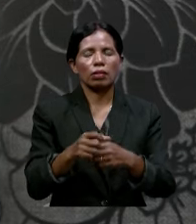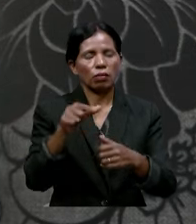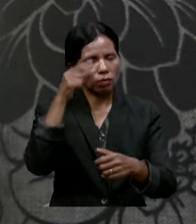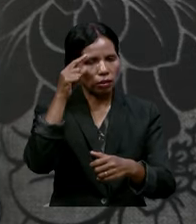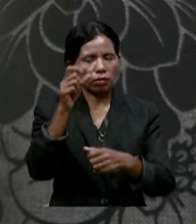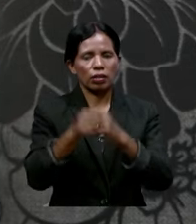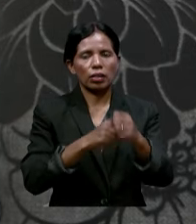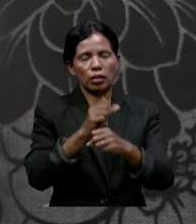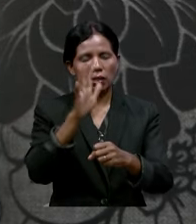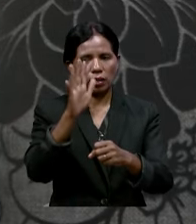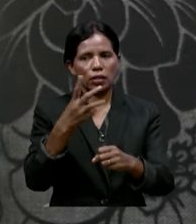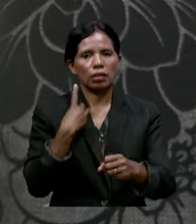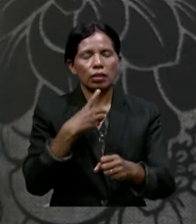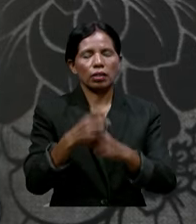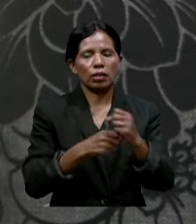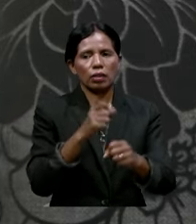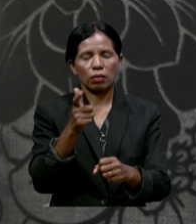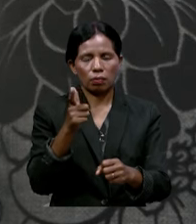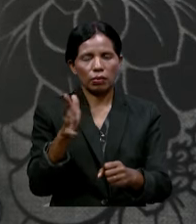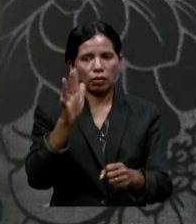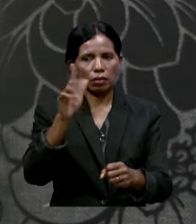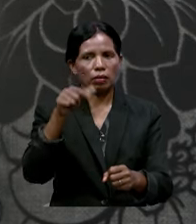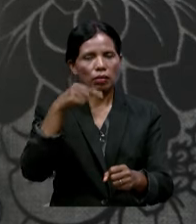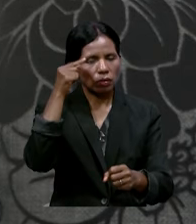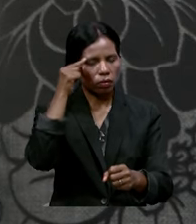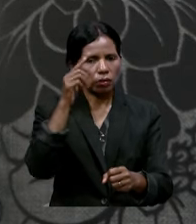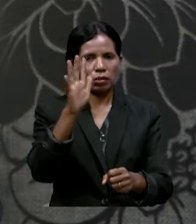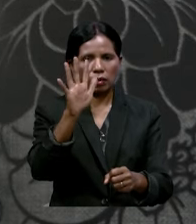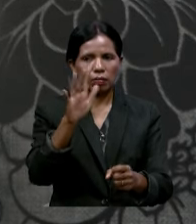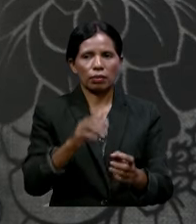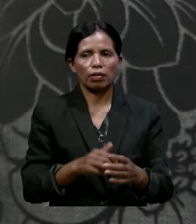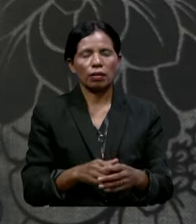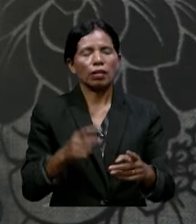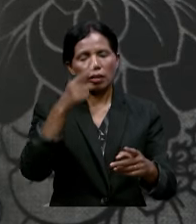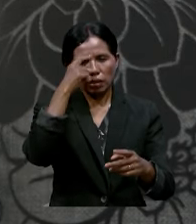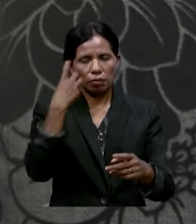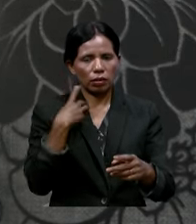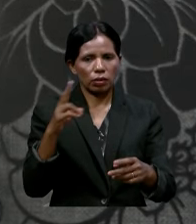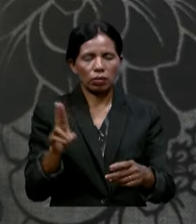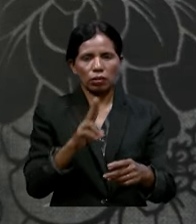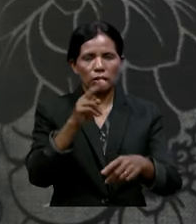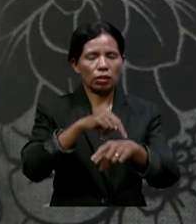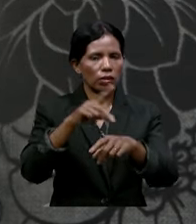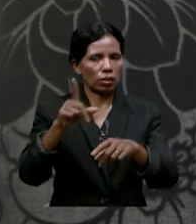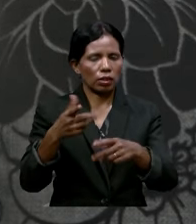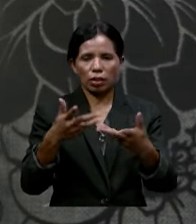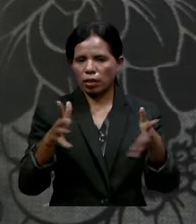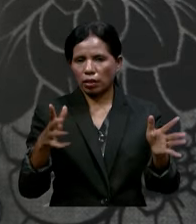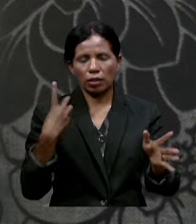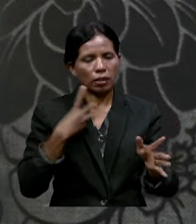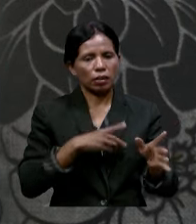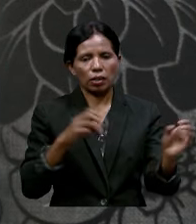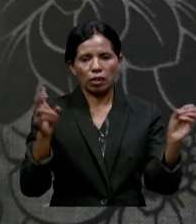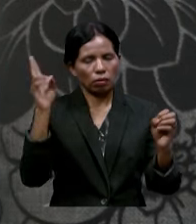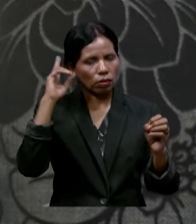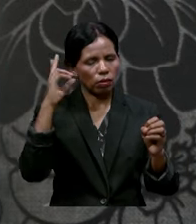governo tina lima e te tina ronolo recen lima te retan governo lima dit Vai ver também tem um dar nacional na Laia, e te lá coi rona